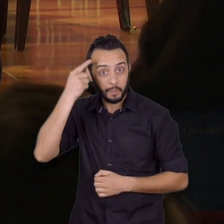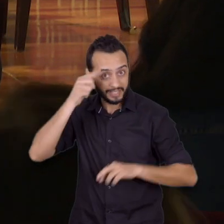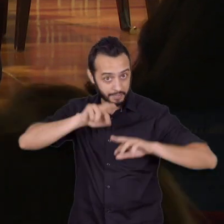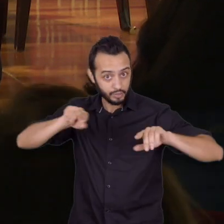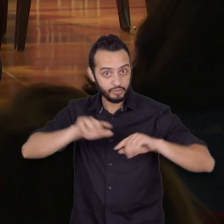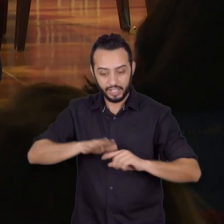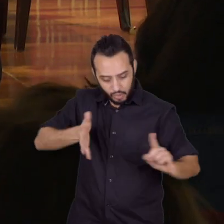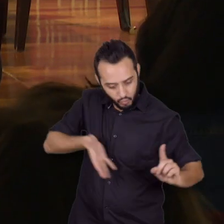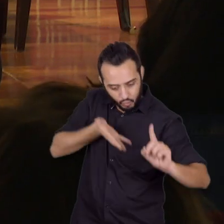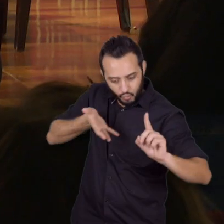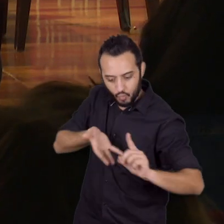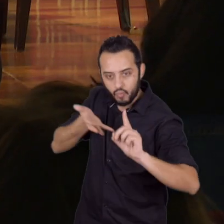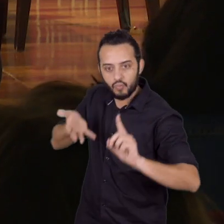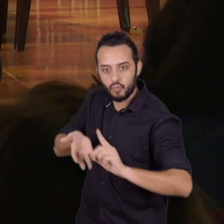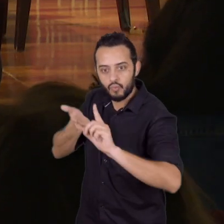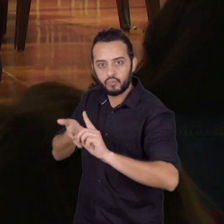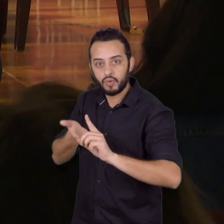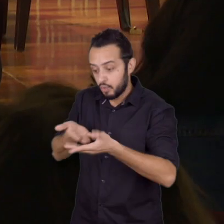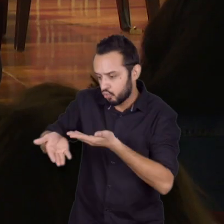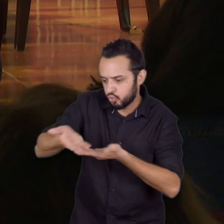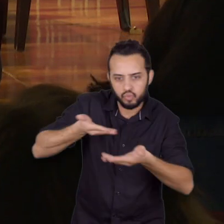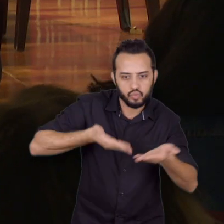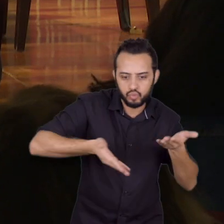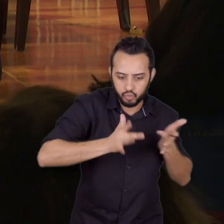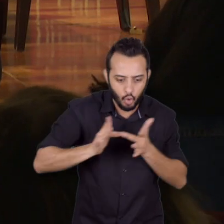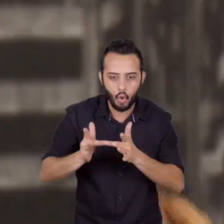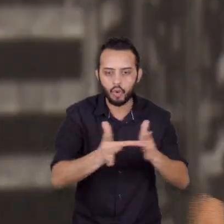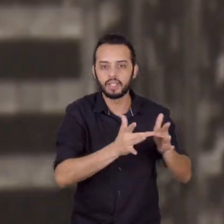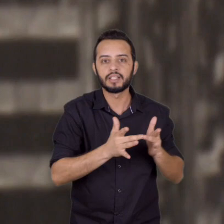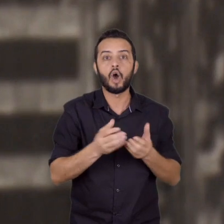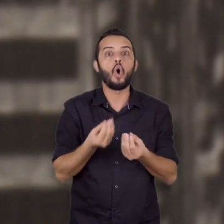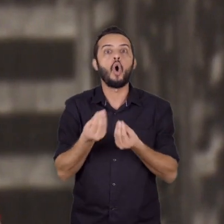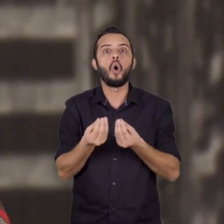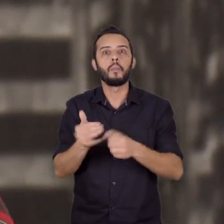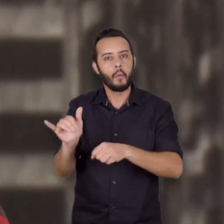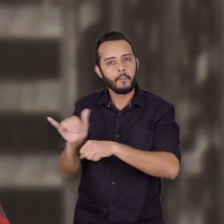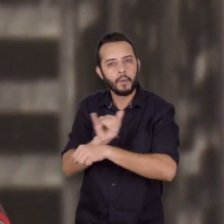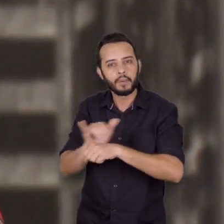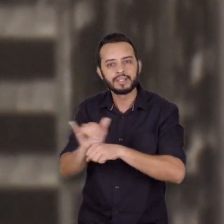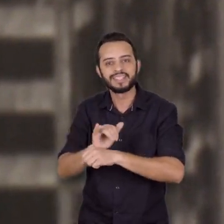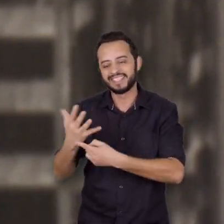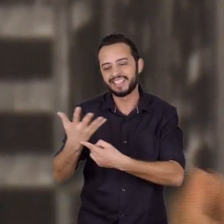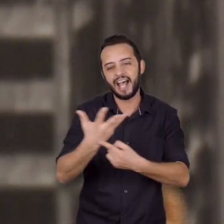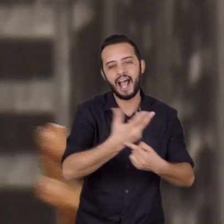delas traz e vai ter que fazer um caldeirão com esse mundo por meio da arte,